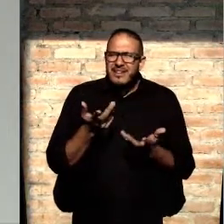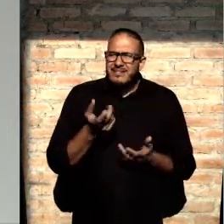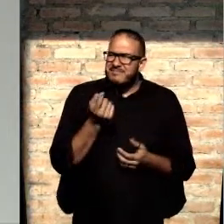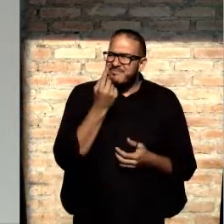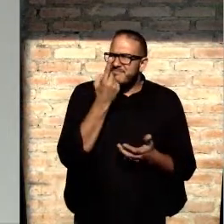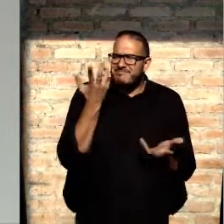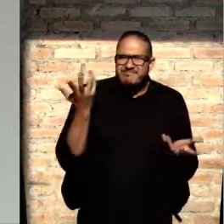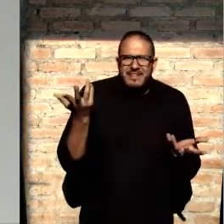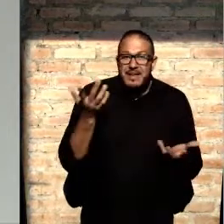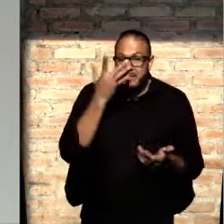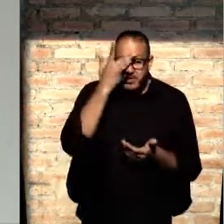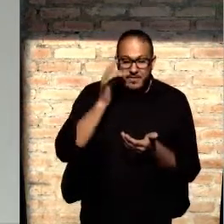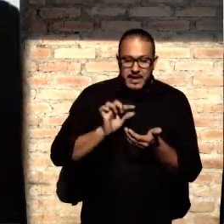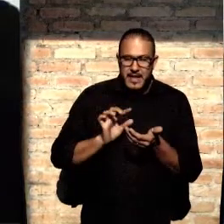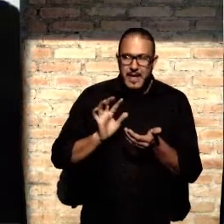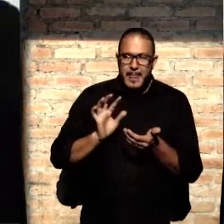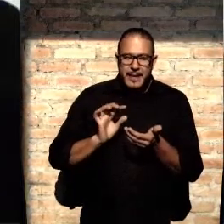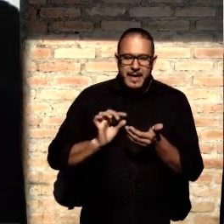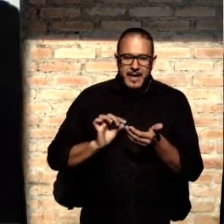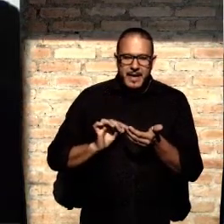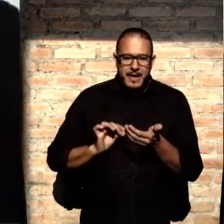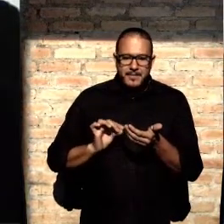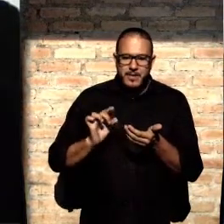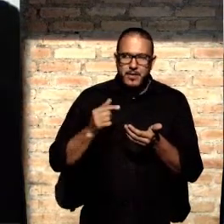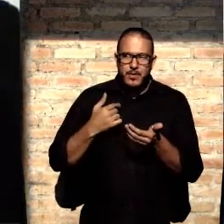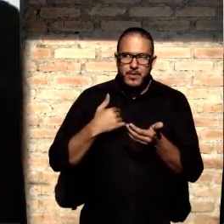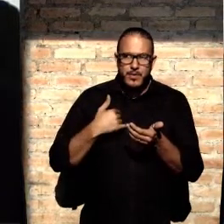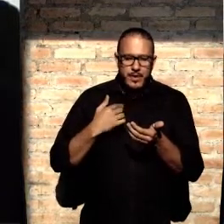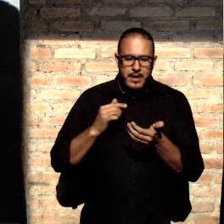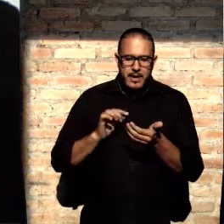então é eu